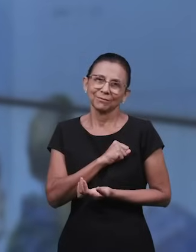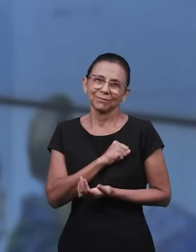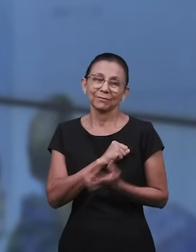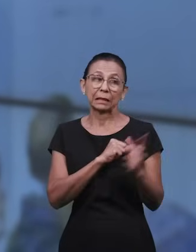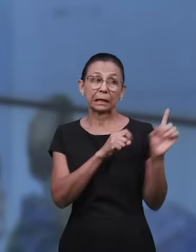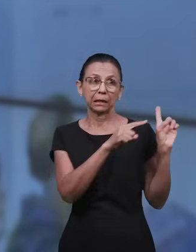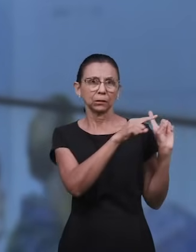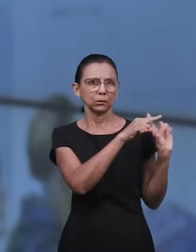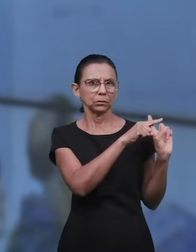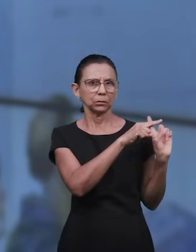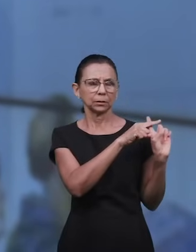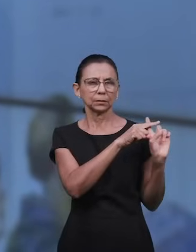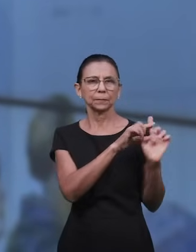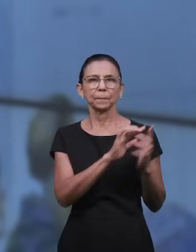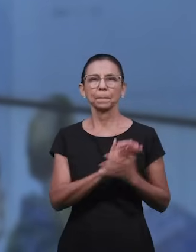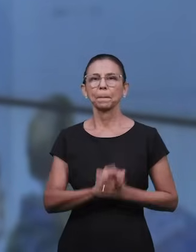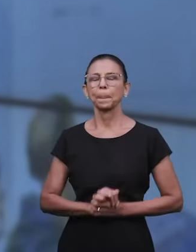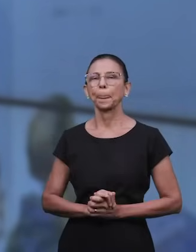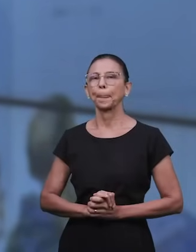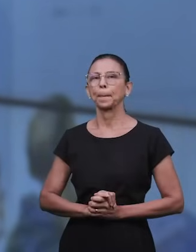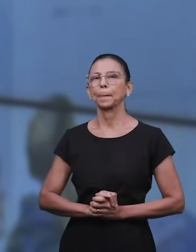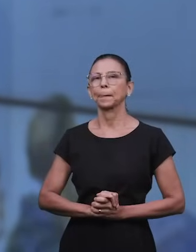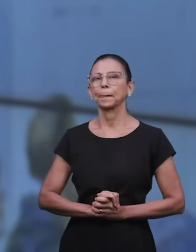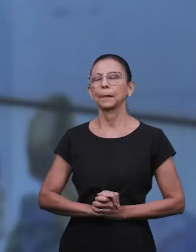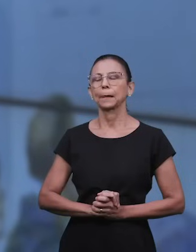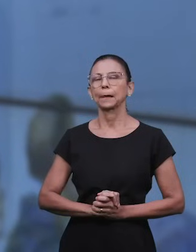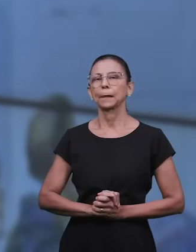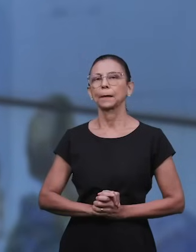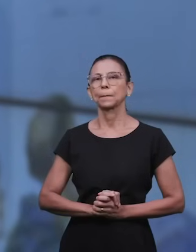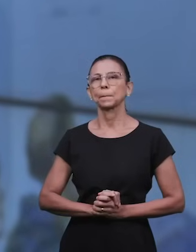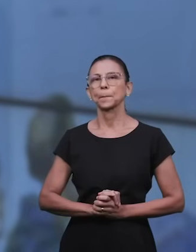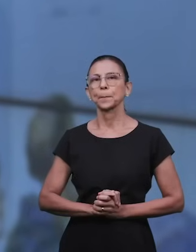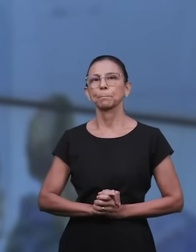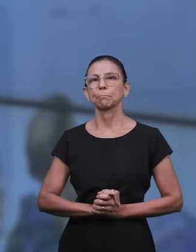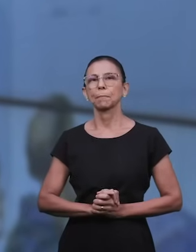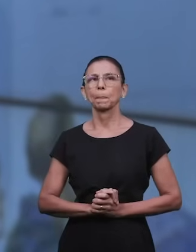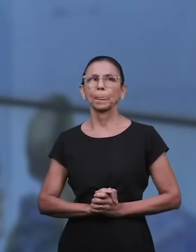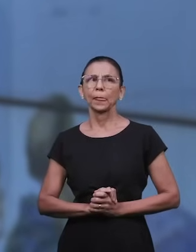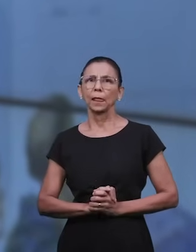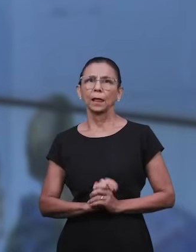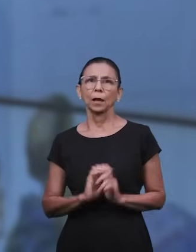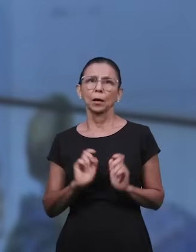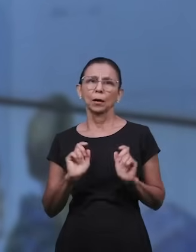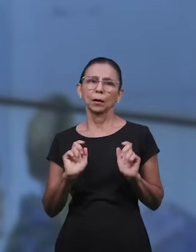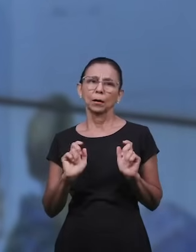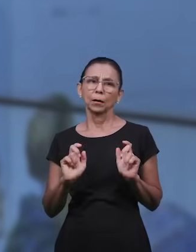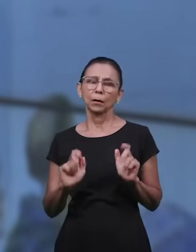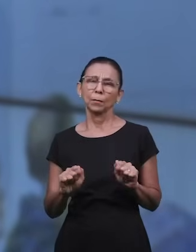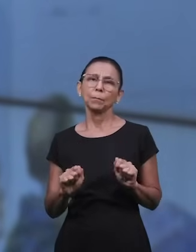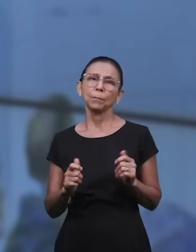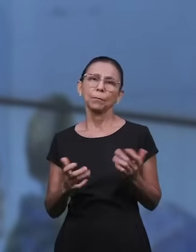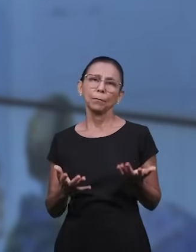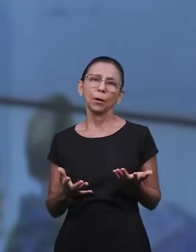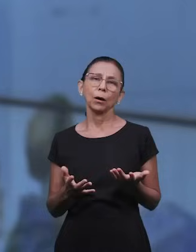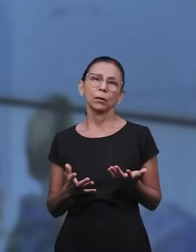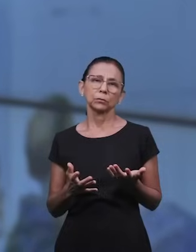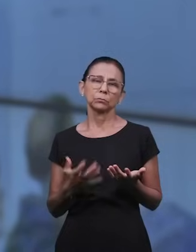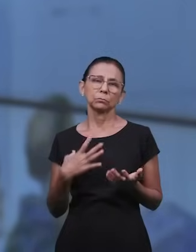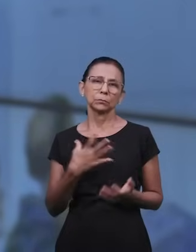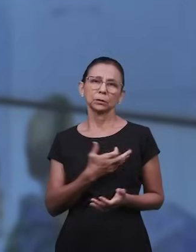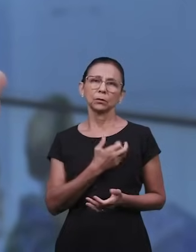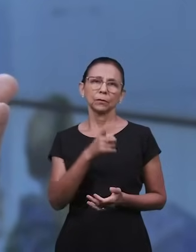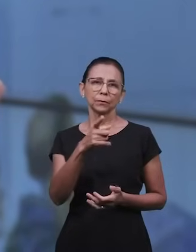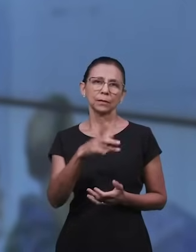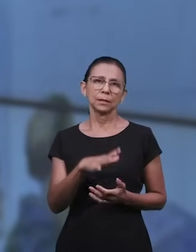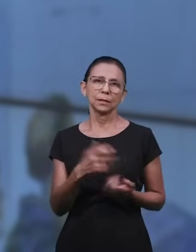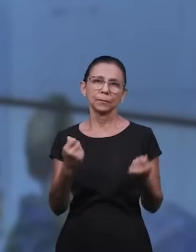mas Deus é um. Então, ele é mediador, ele pode ser mediador de todos. Basta você entregar